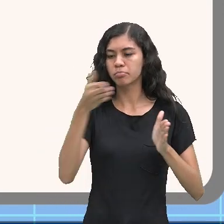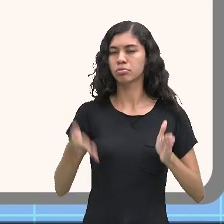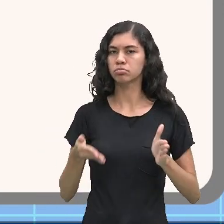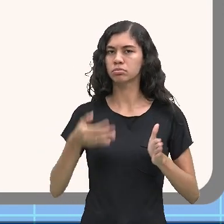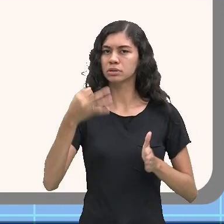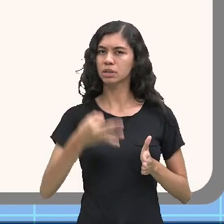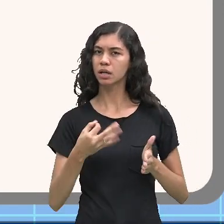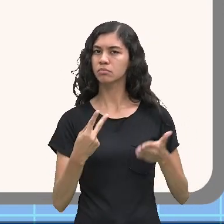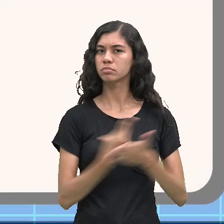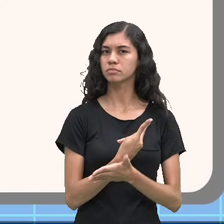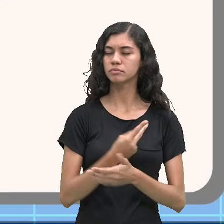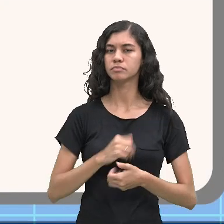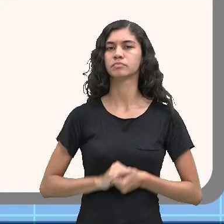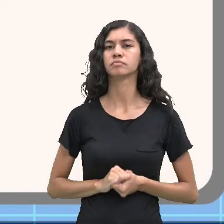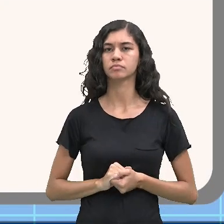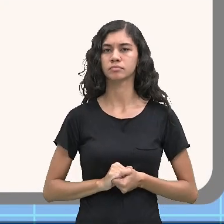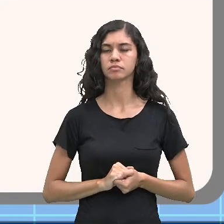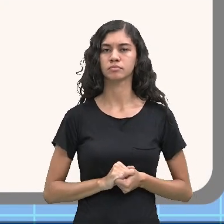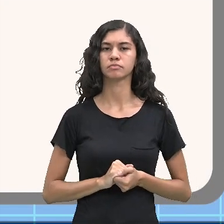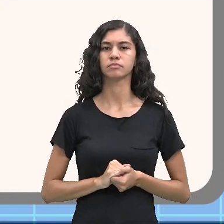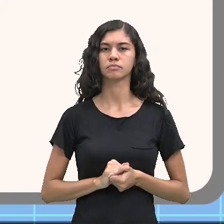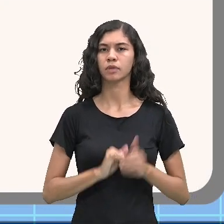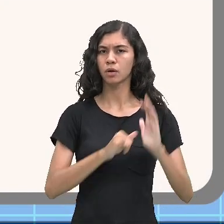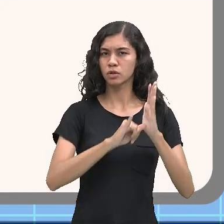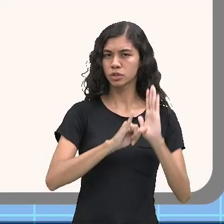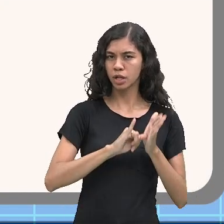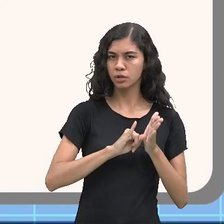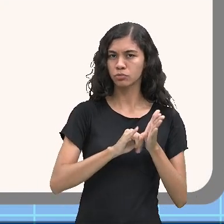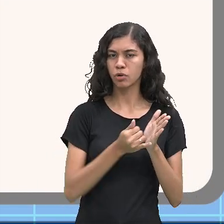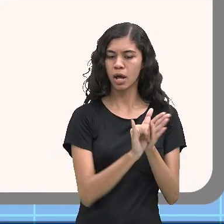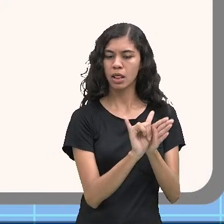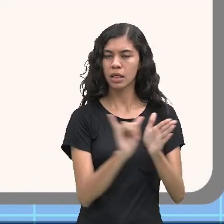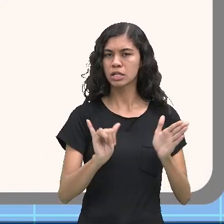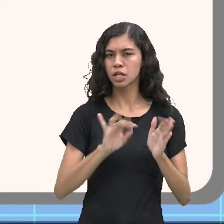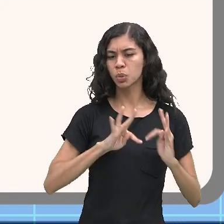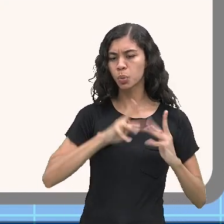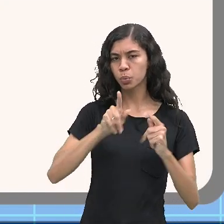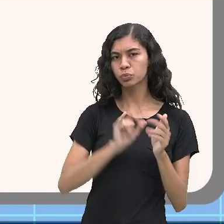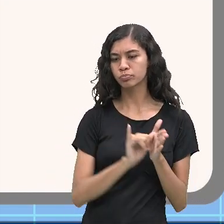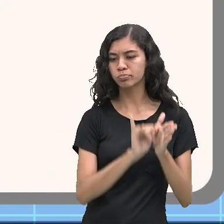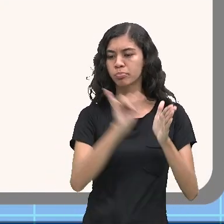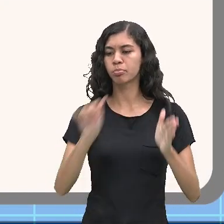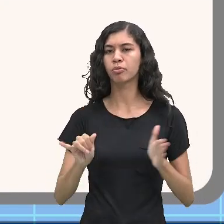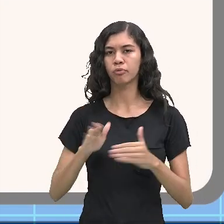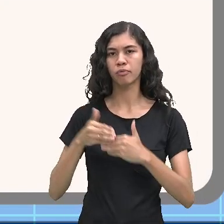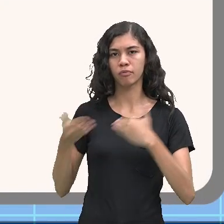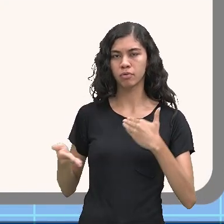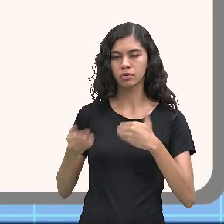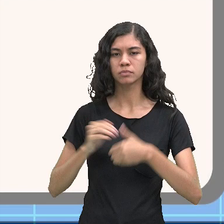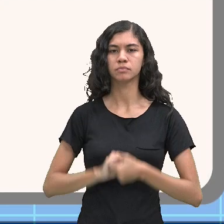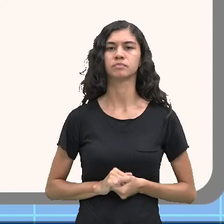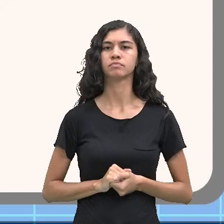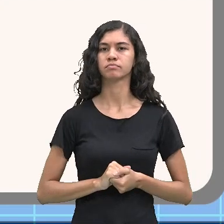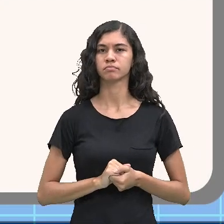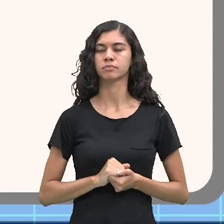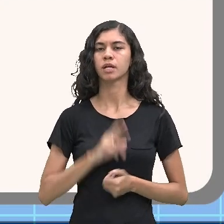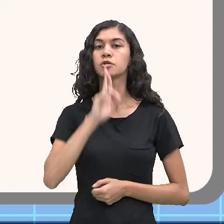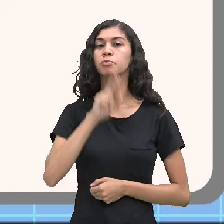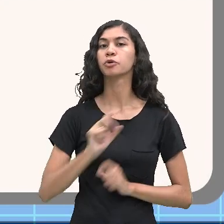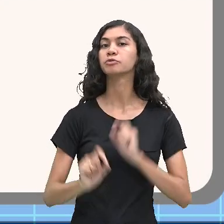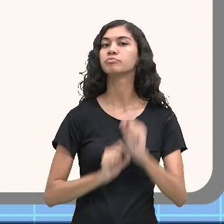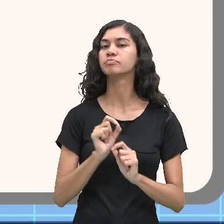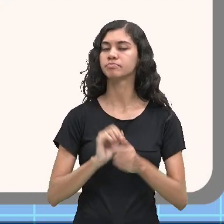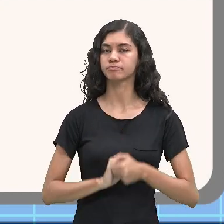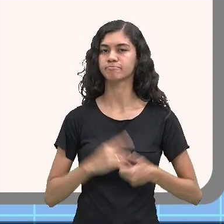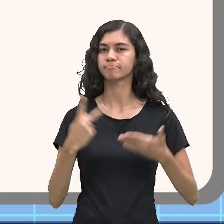errado? Então, um gerador lança toda a energia produzida no circuito externo. Qual é a nossa resposta? Olha só, a resposta